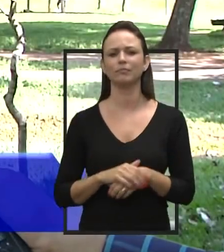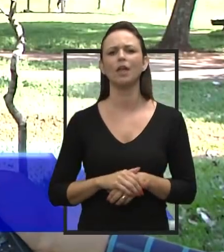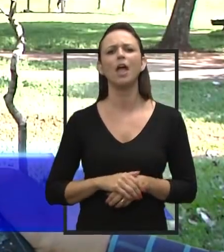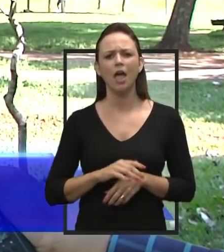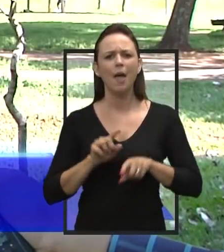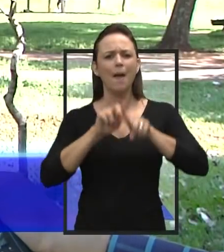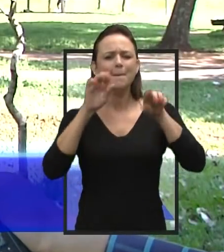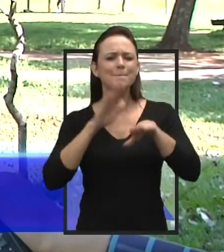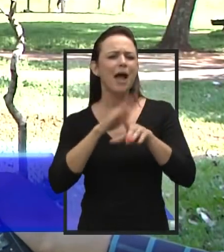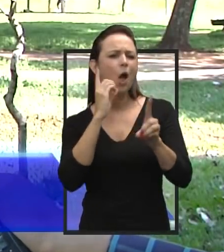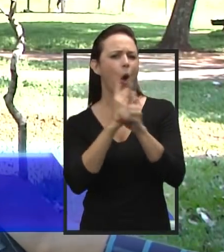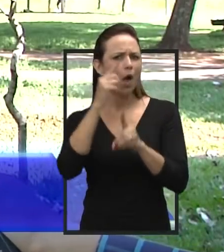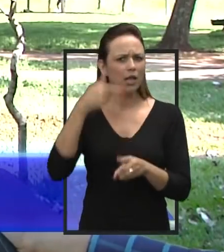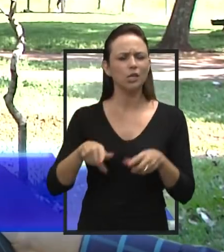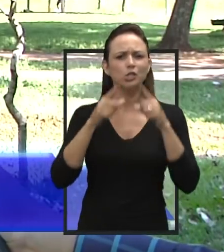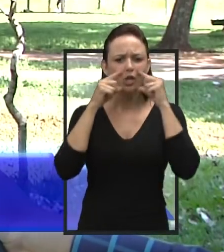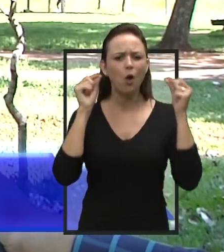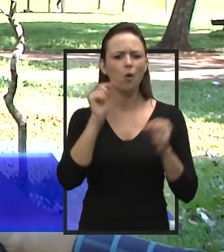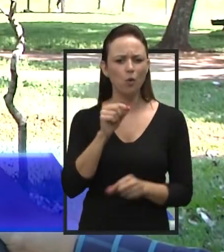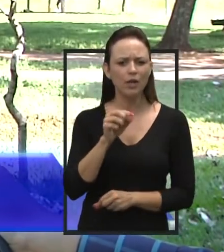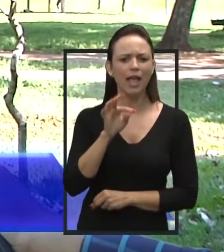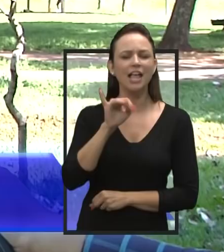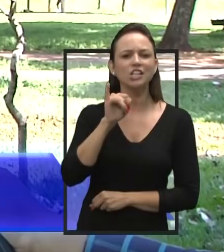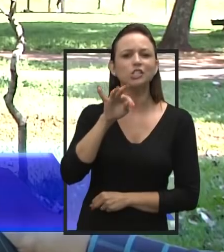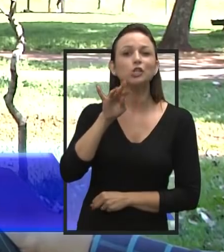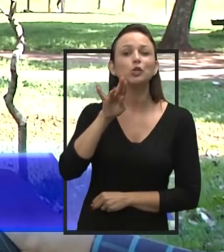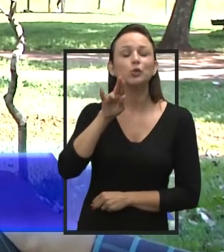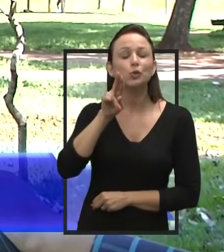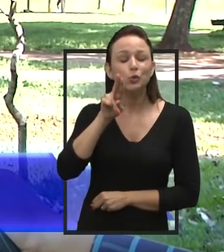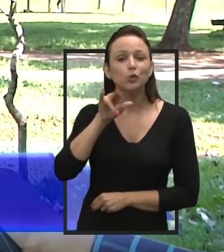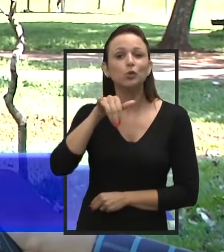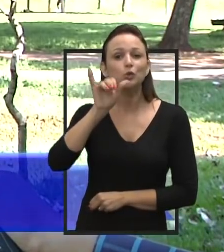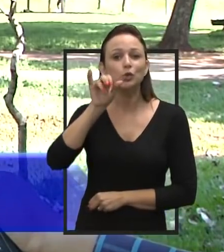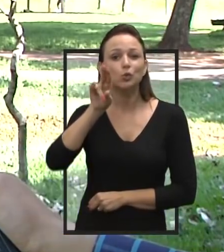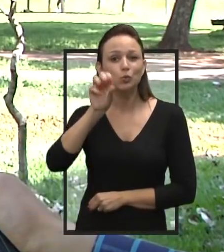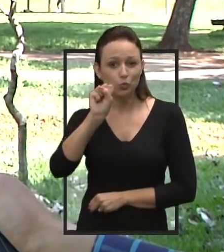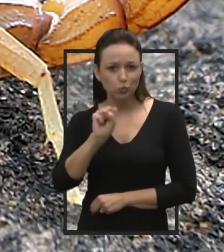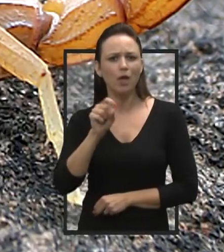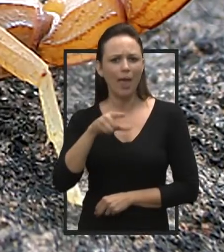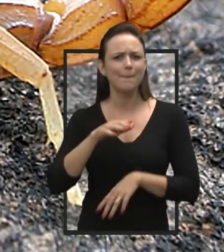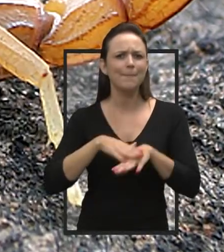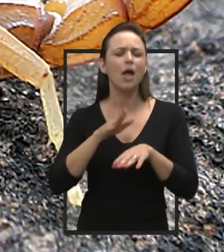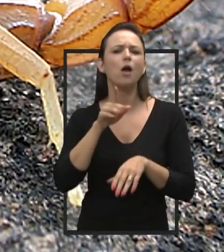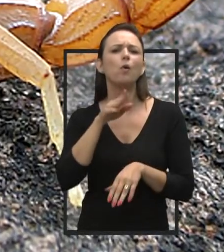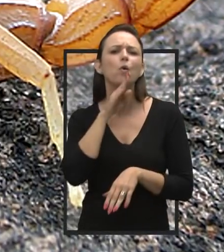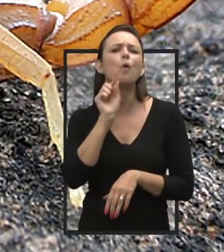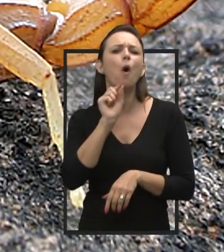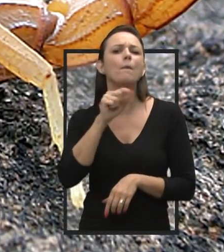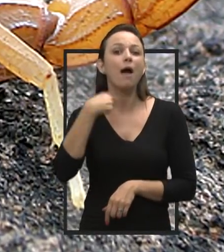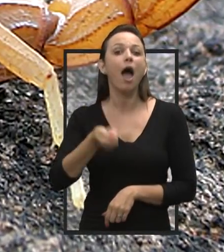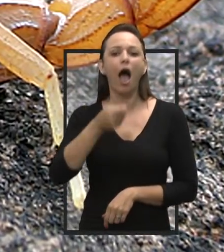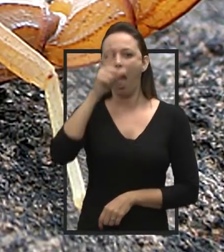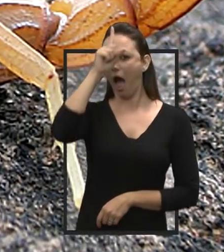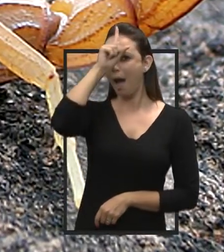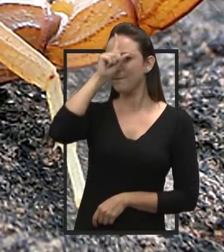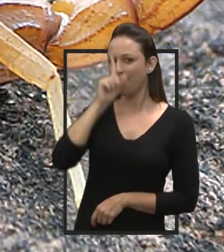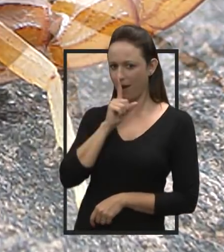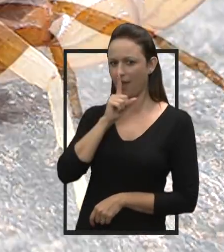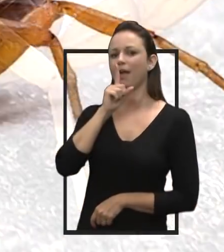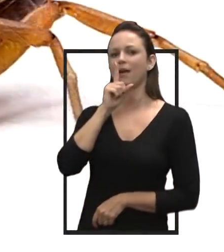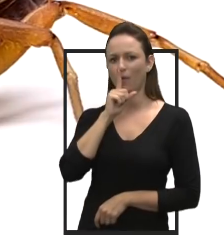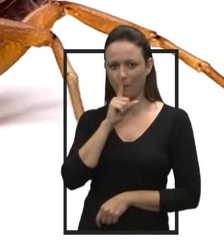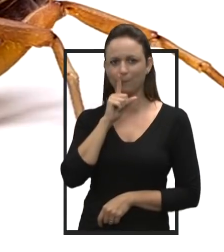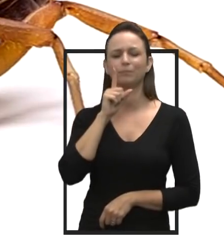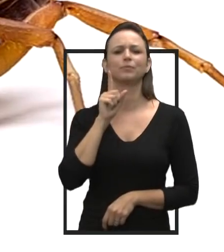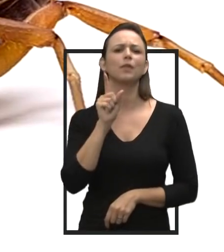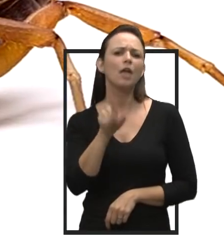A espécie mais encontrada em Jaú é o Tício cerulatus. É o escorpião popularmente conhecido como escorpião amarelo.